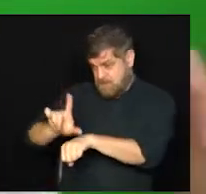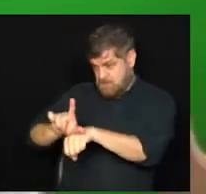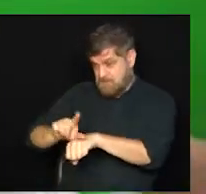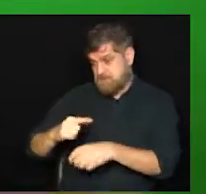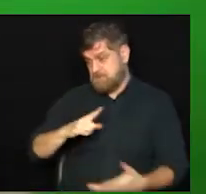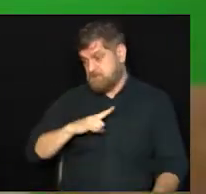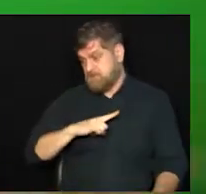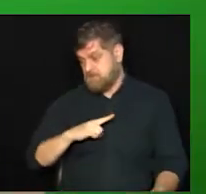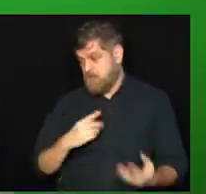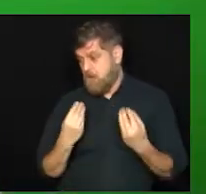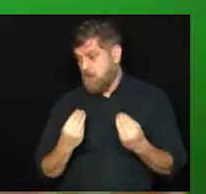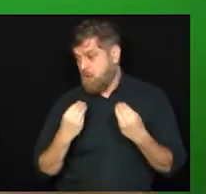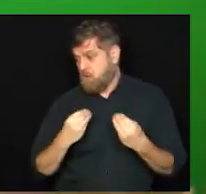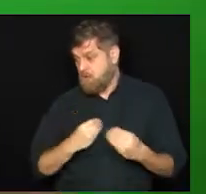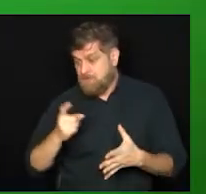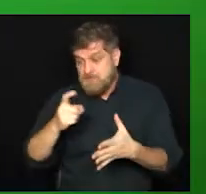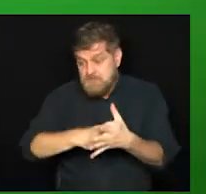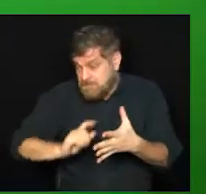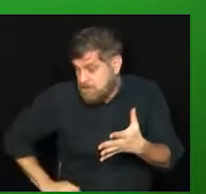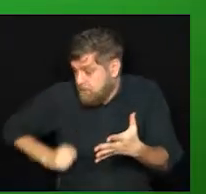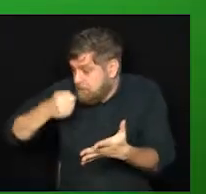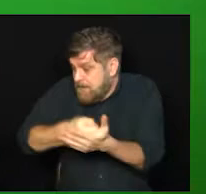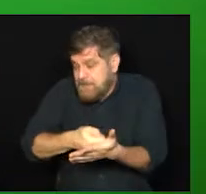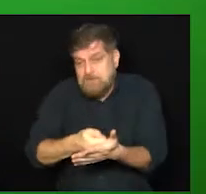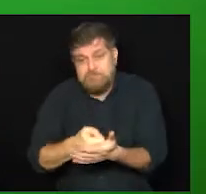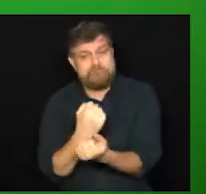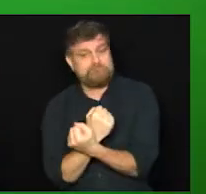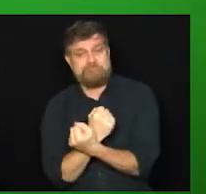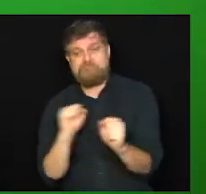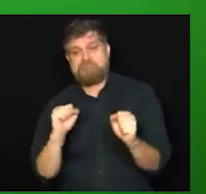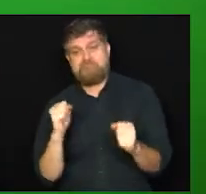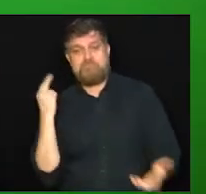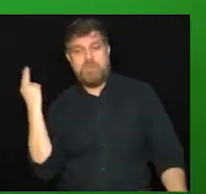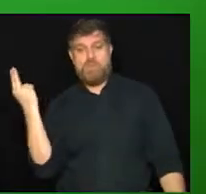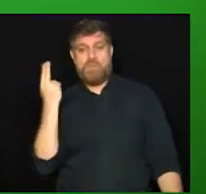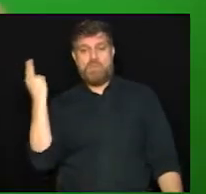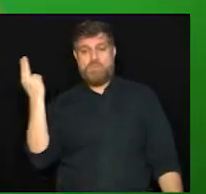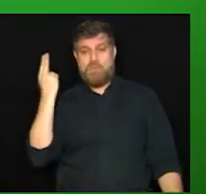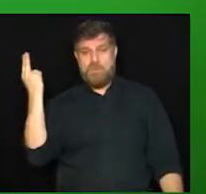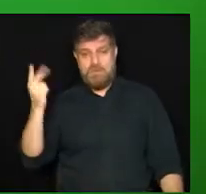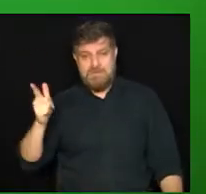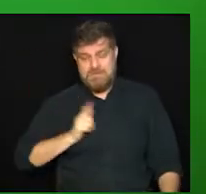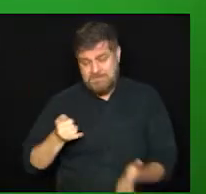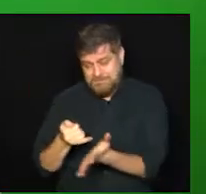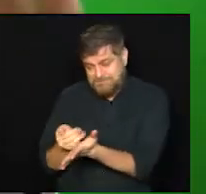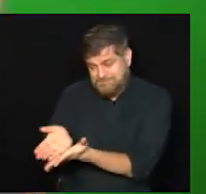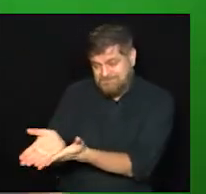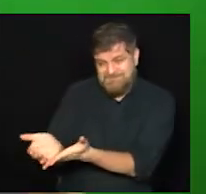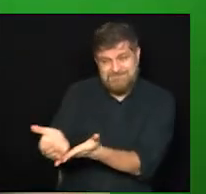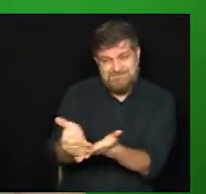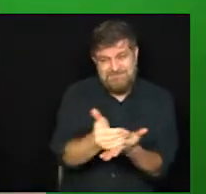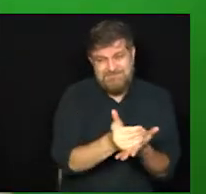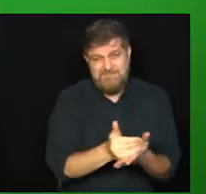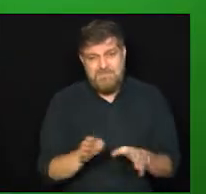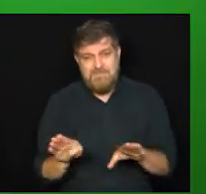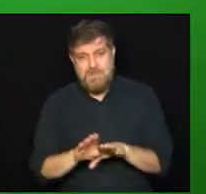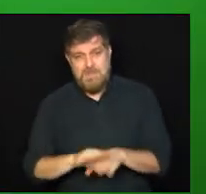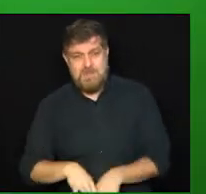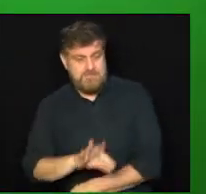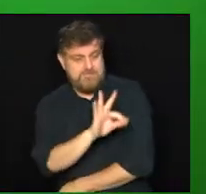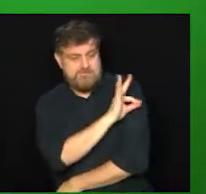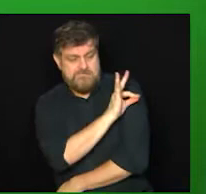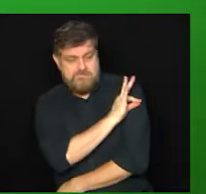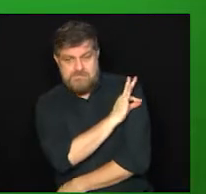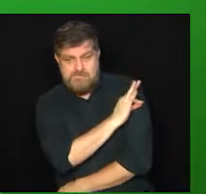estamos conseguindo fechar as contas. Então, uma recuperação fiscal, um refis, presidente, que vai chegar aí